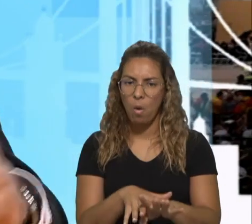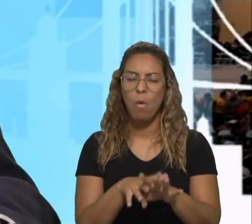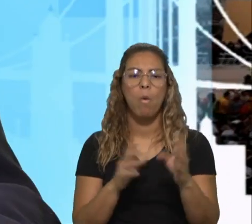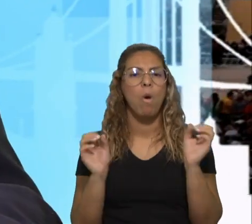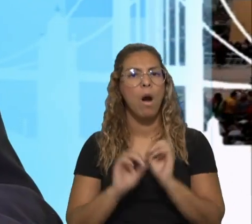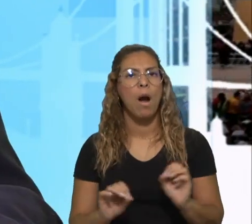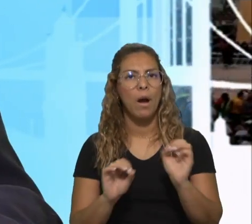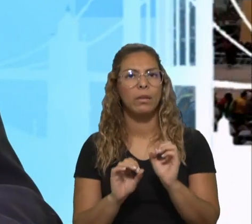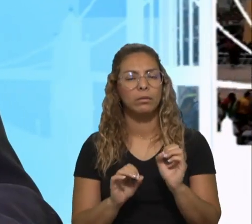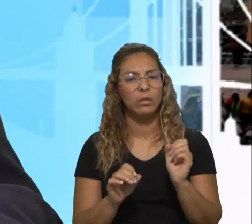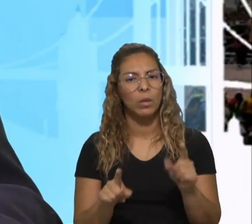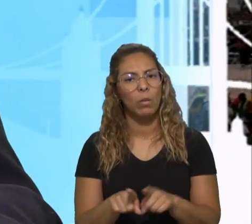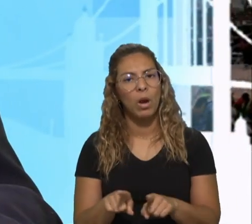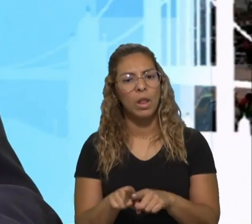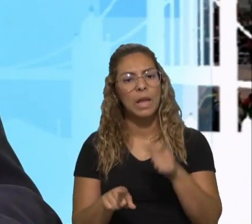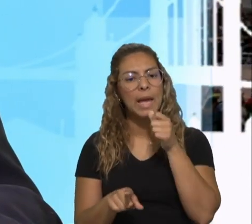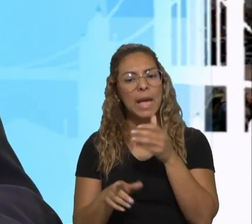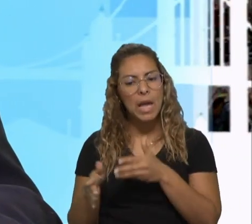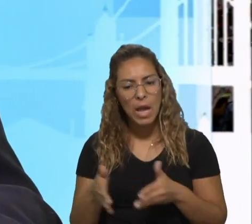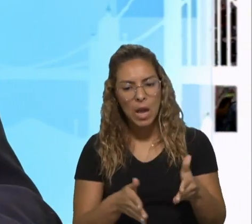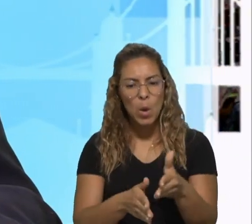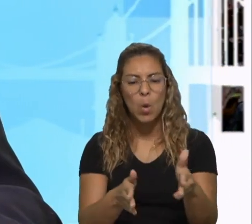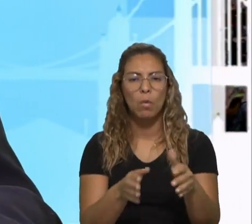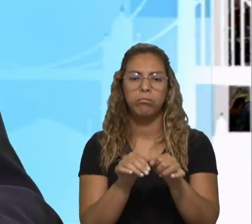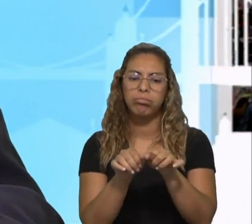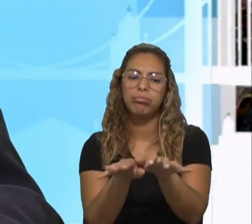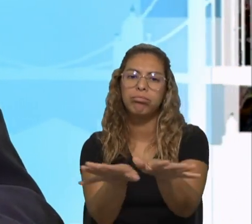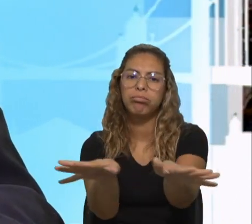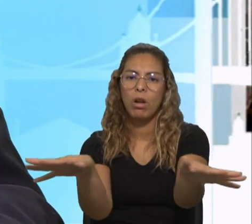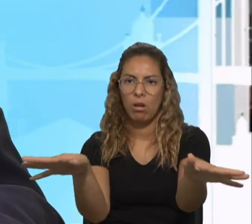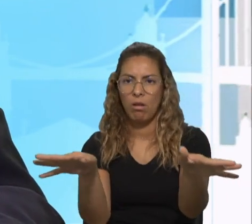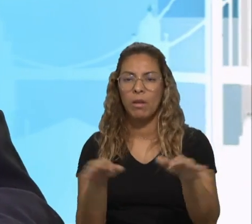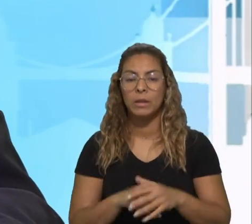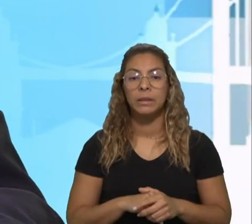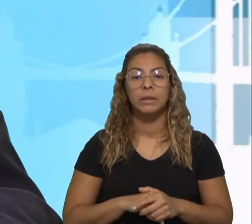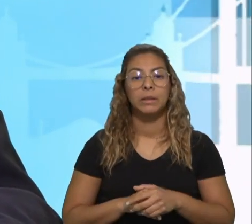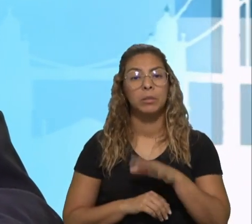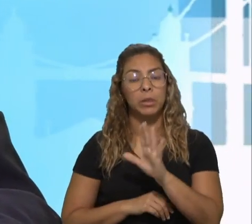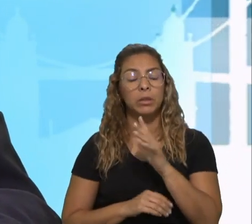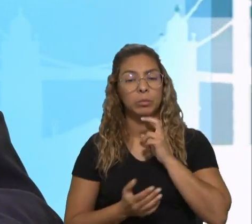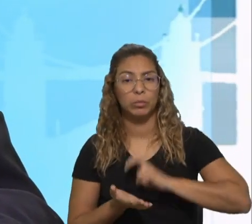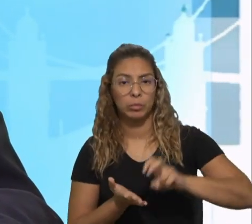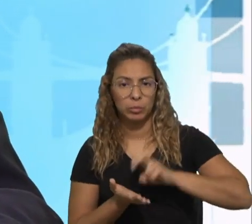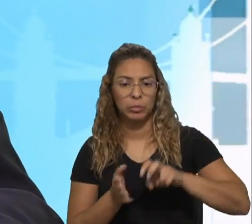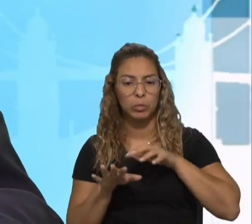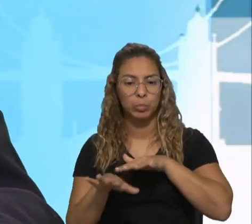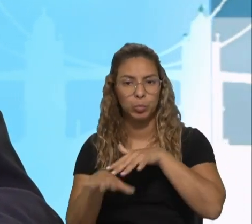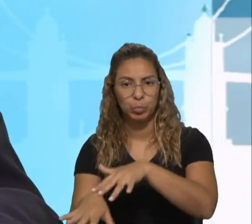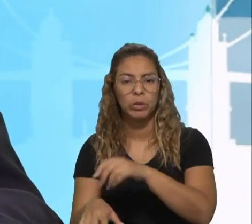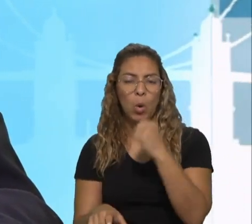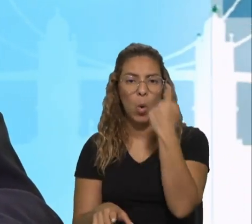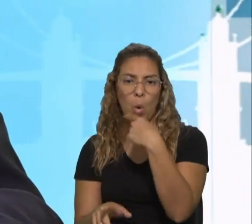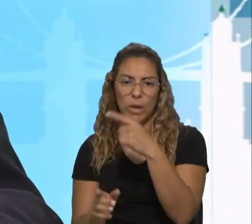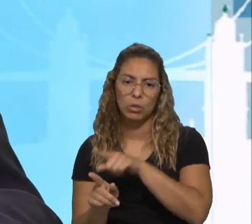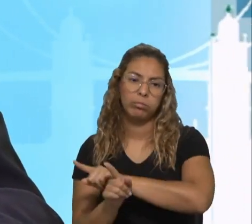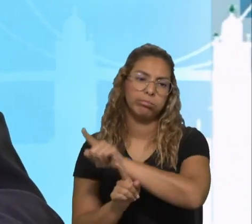abraço que é dado ao rio por estes 2 grandes distritos. E não há dúvida nenhuma que a peregrinação do Eiras à Atalaia é um